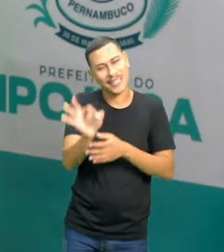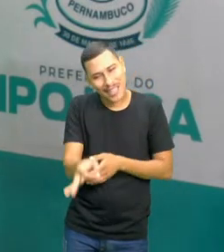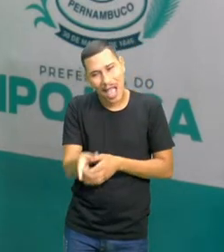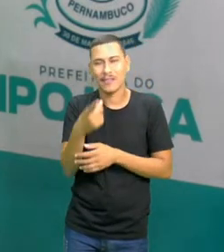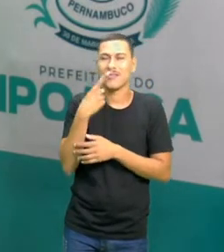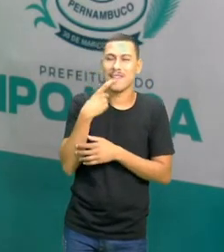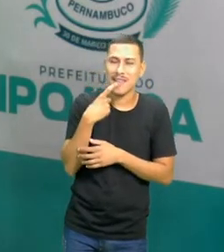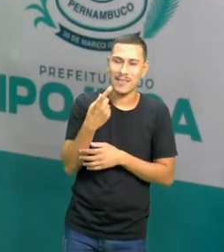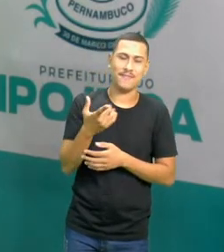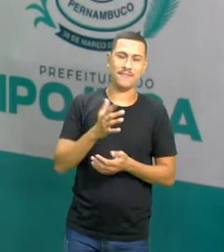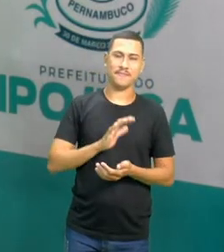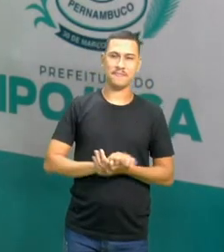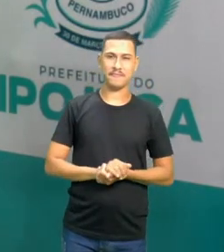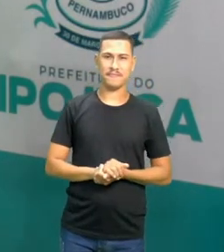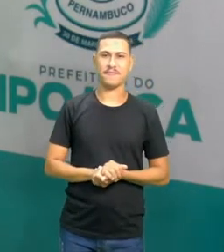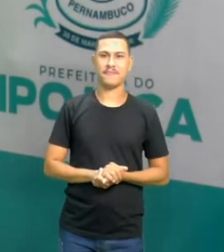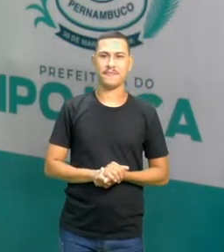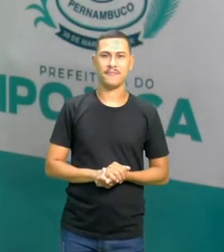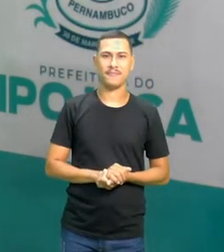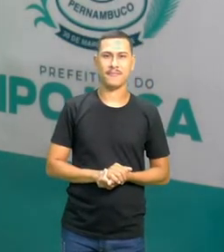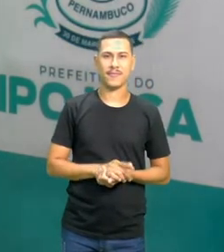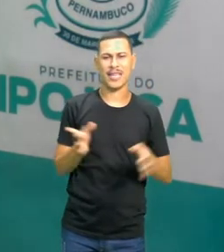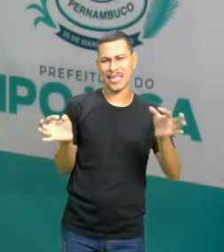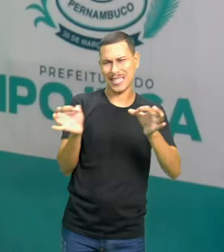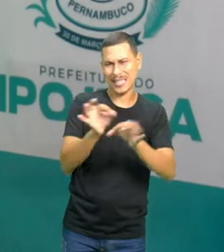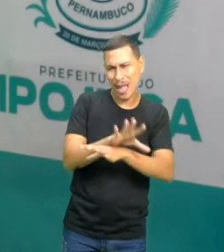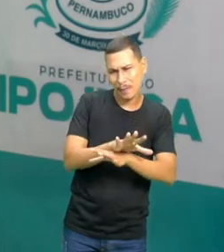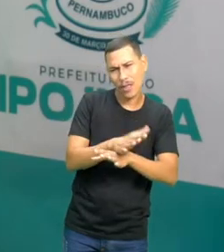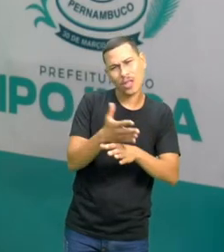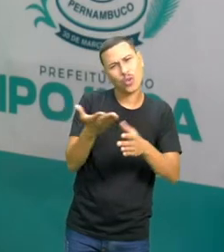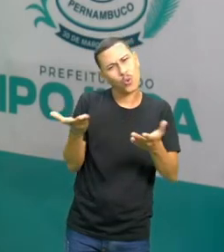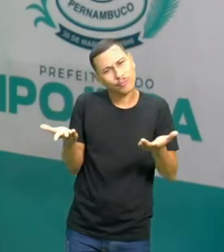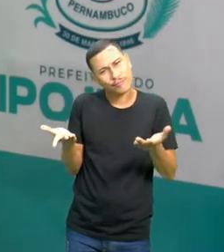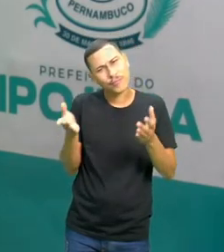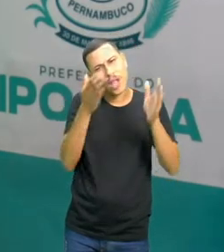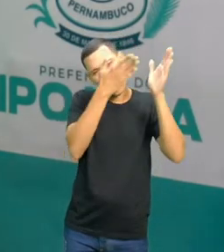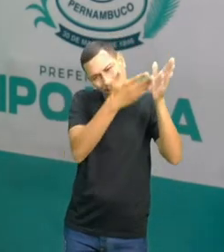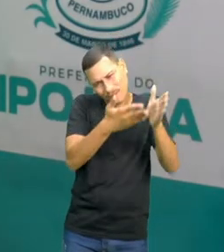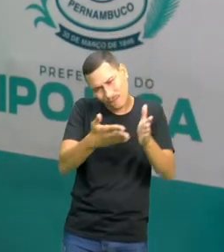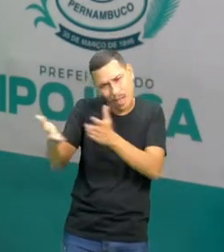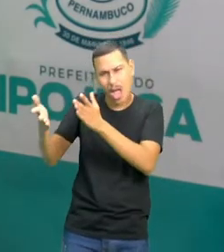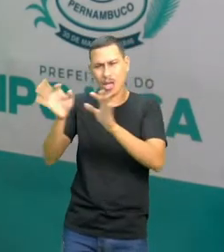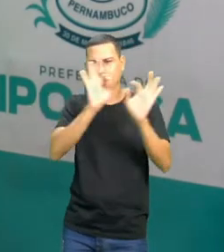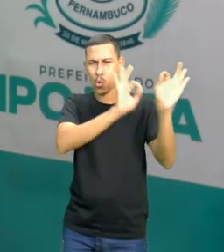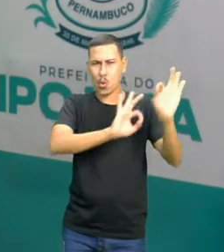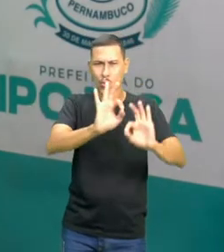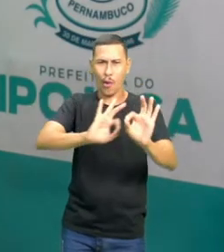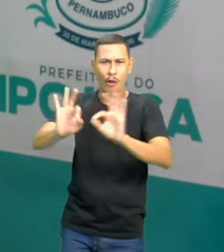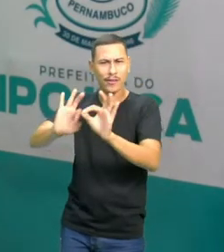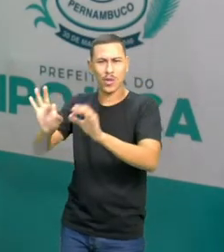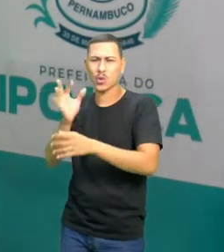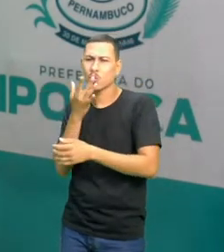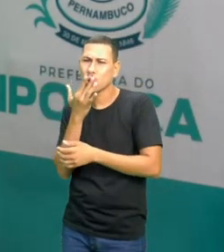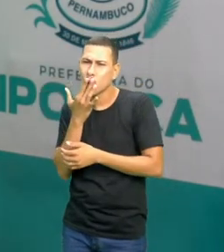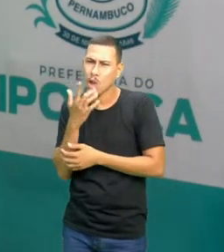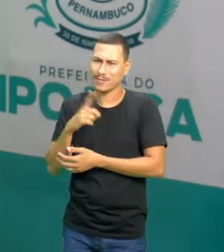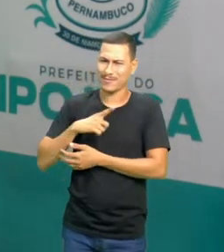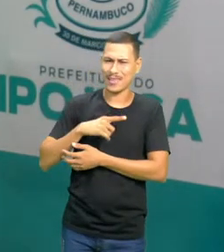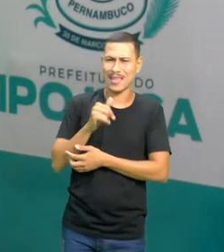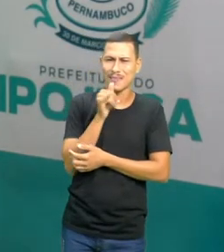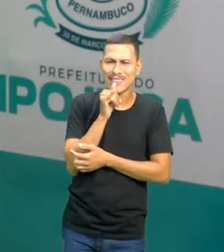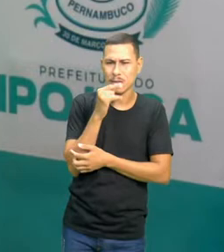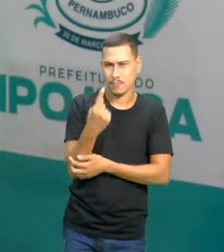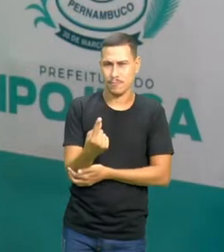Perfeito, é o vermelho. Fechando aqui sim a sequência padrão de cores que temos no exemplo